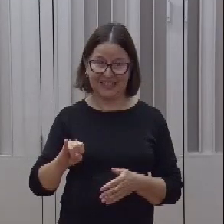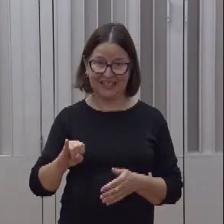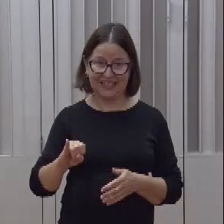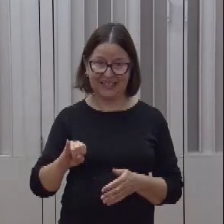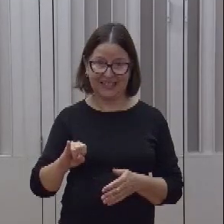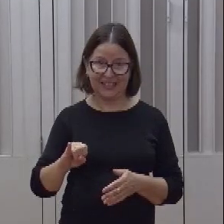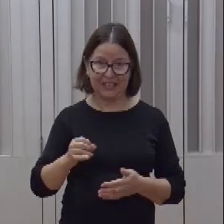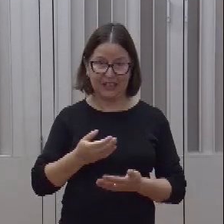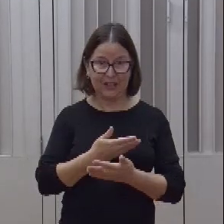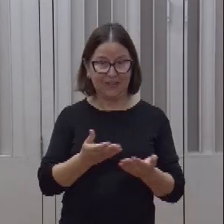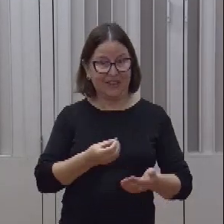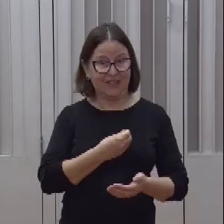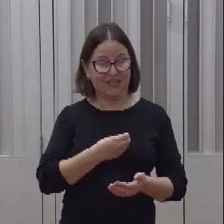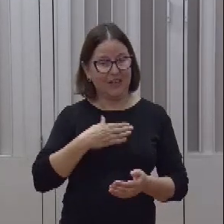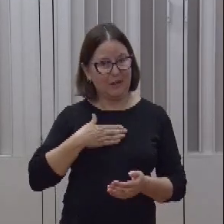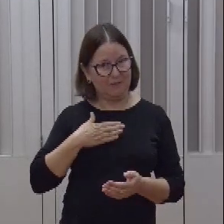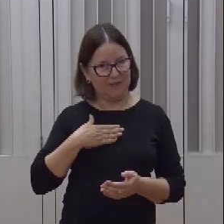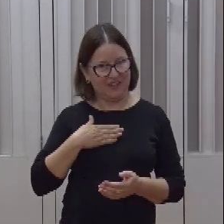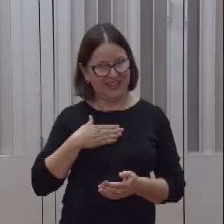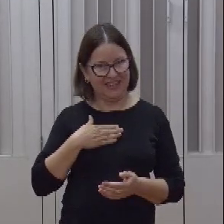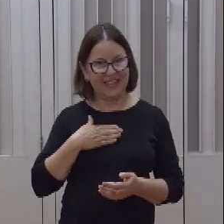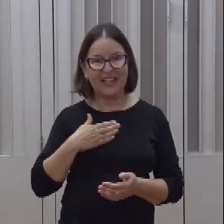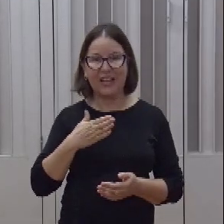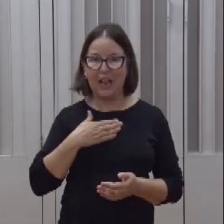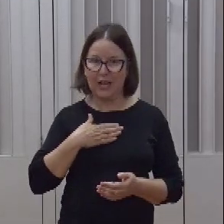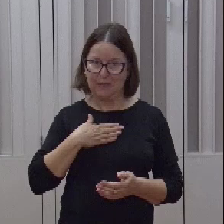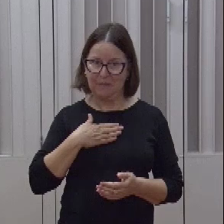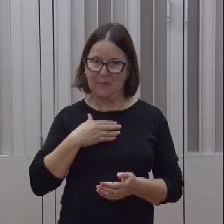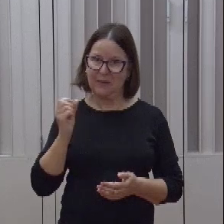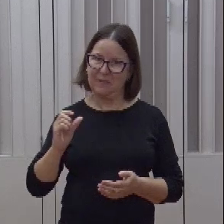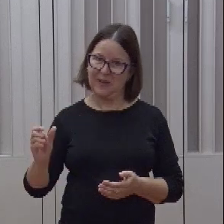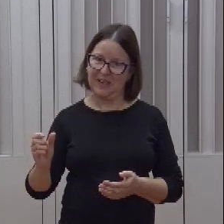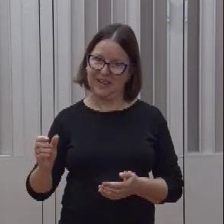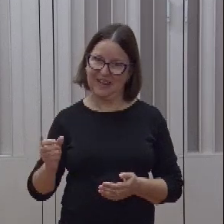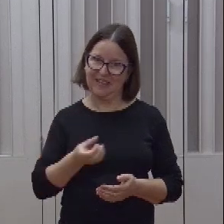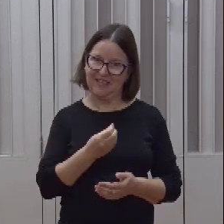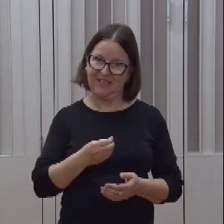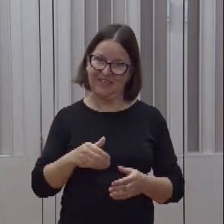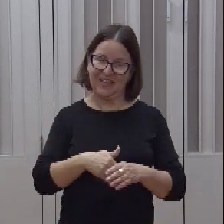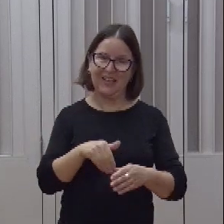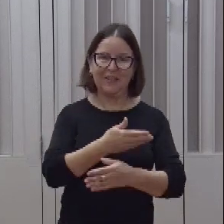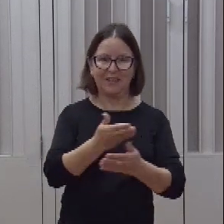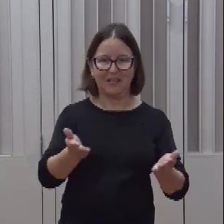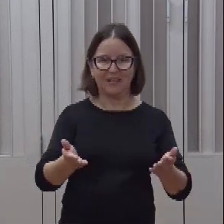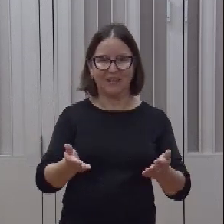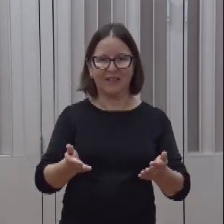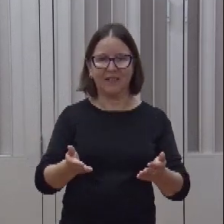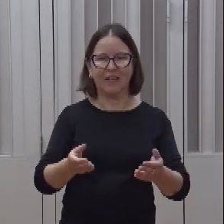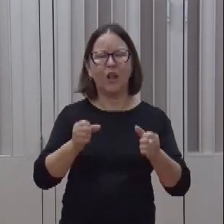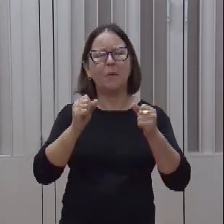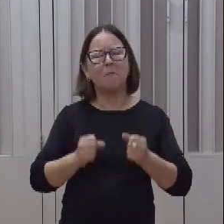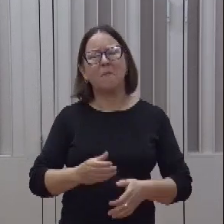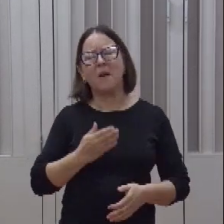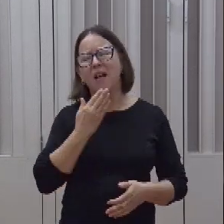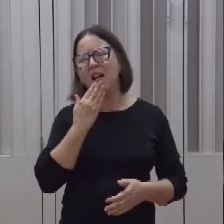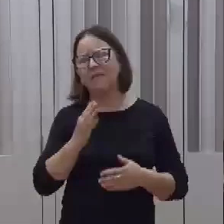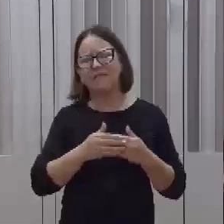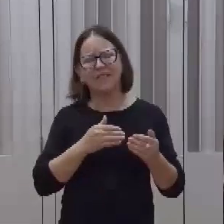habitardes em mim e as minhas palavras habitarem em vós, pedireis o que quiserdes e vos será